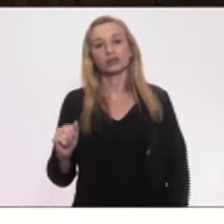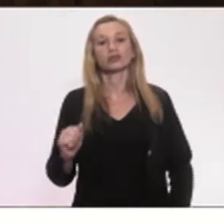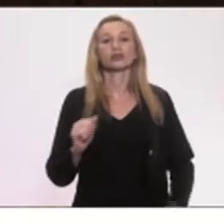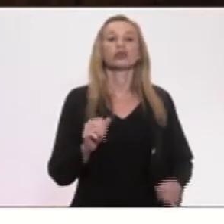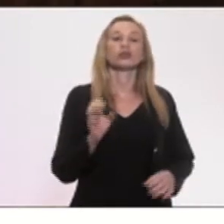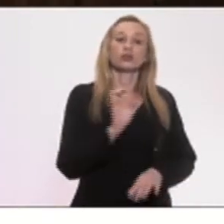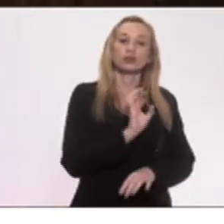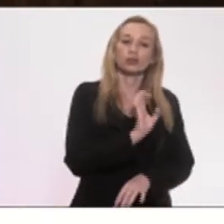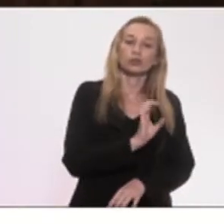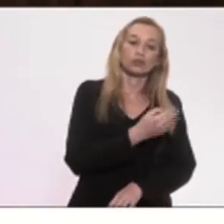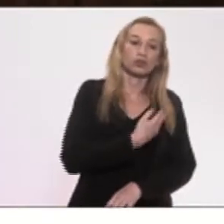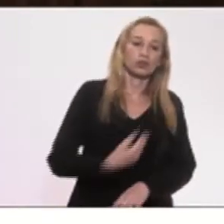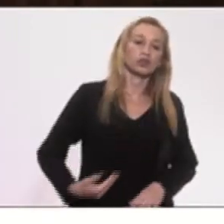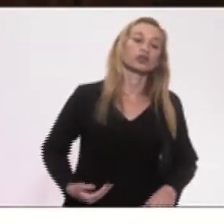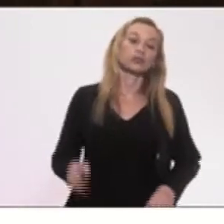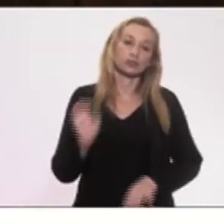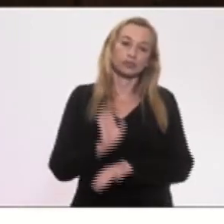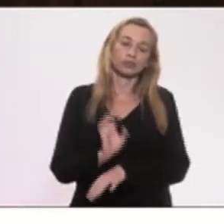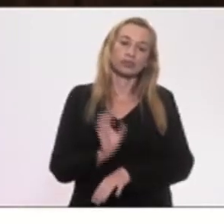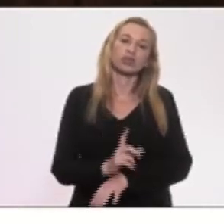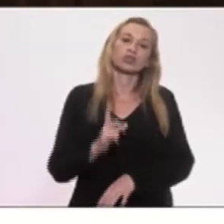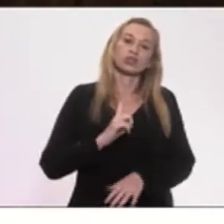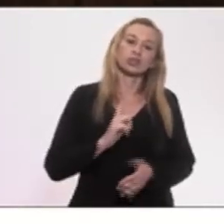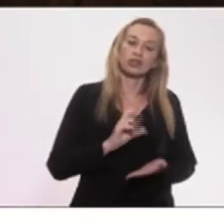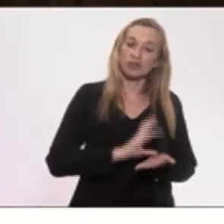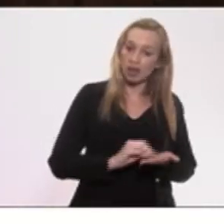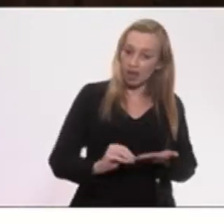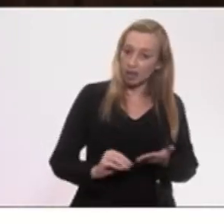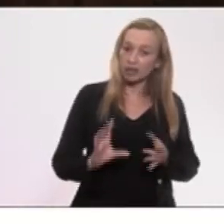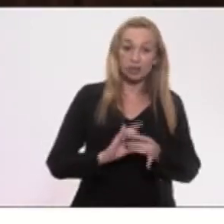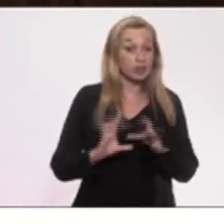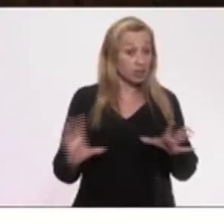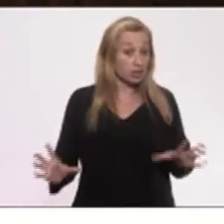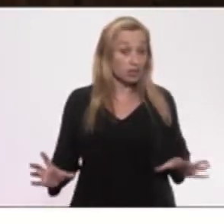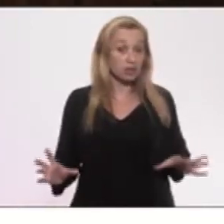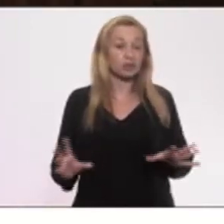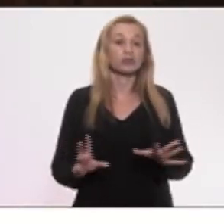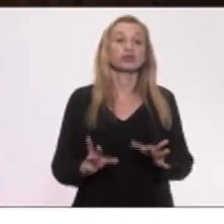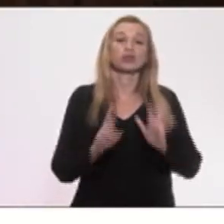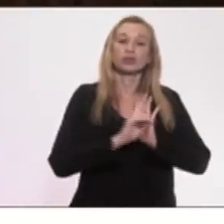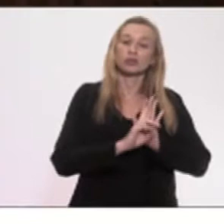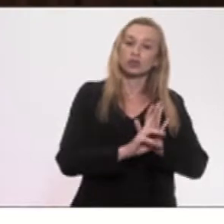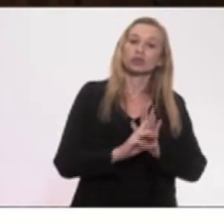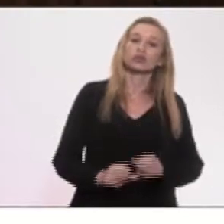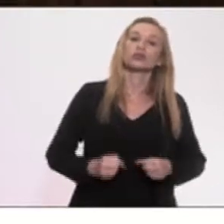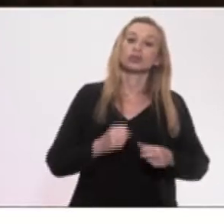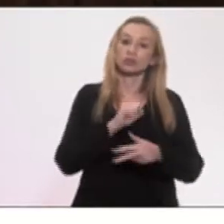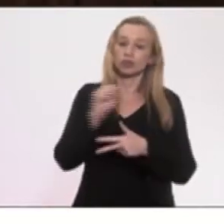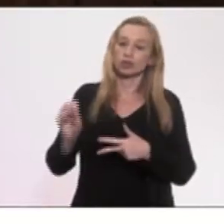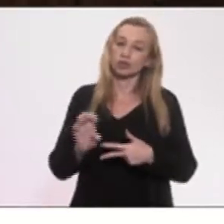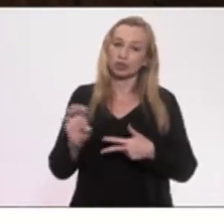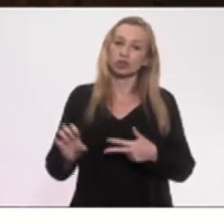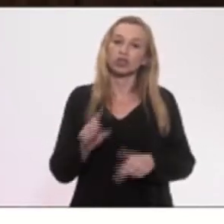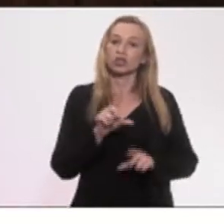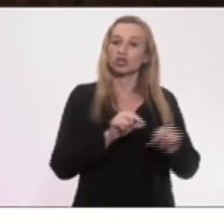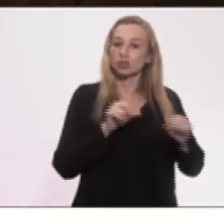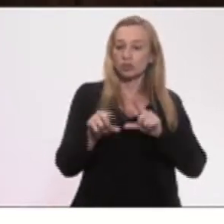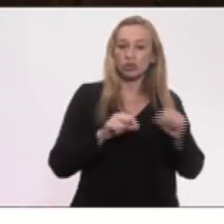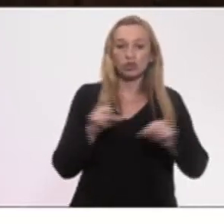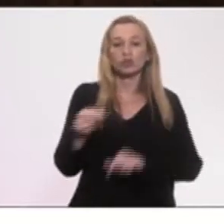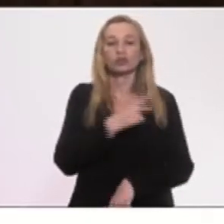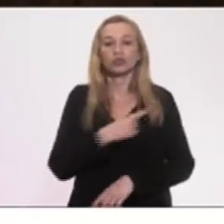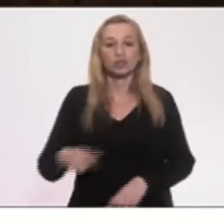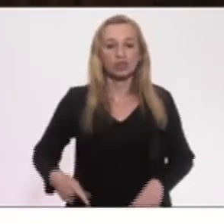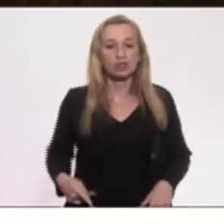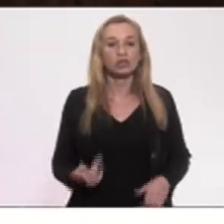Estado, tem ata, teve deliberação que contou com participação de representação do Poder Executivo, elegeu o seu presidente,